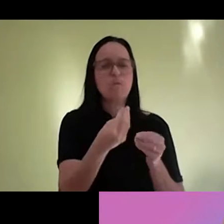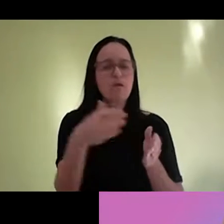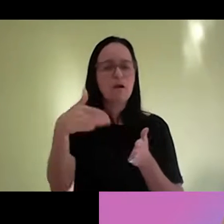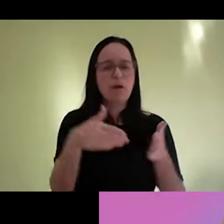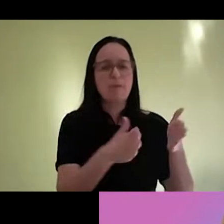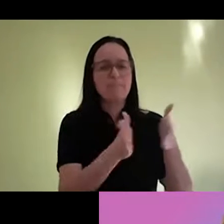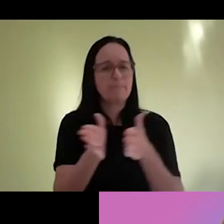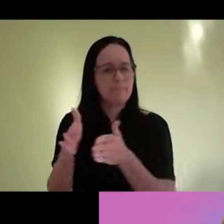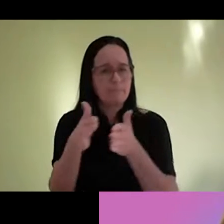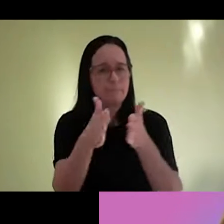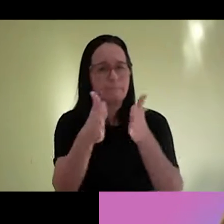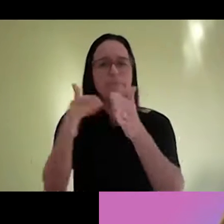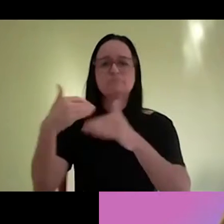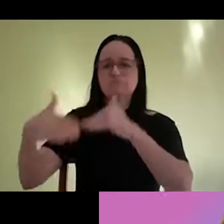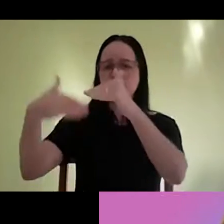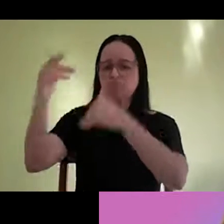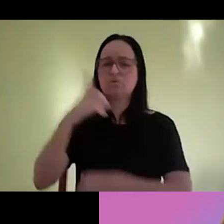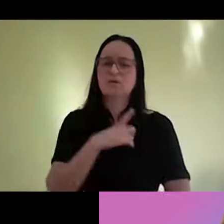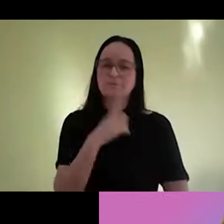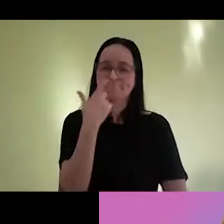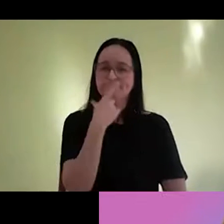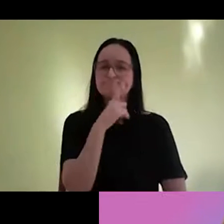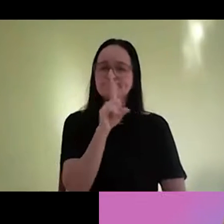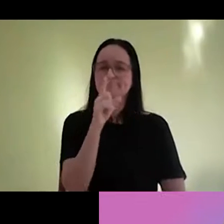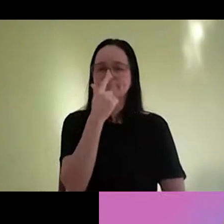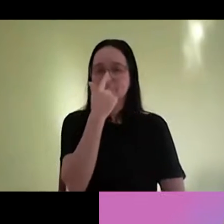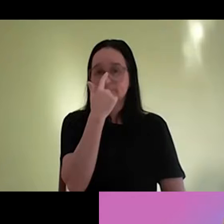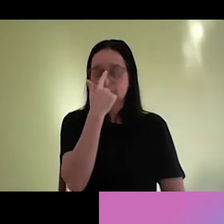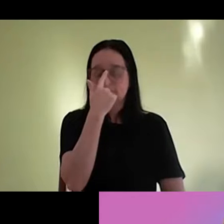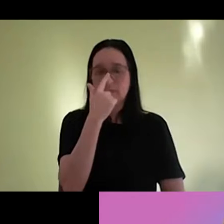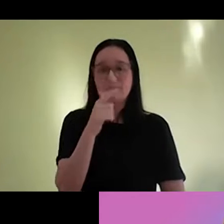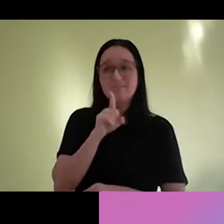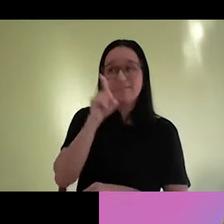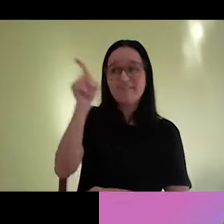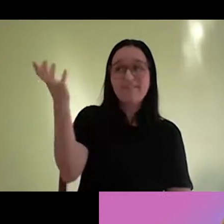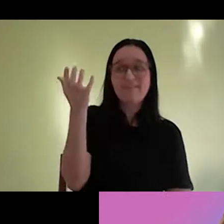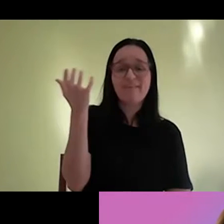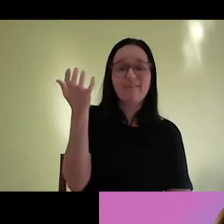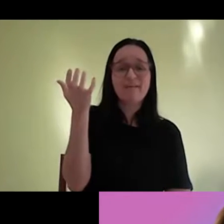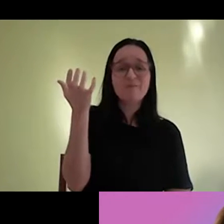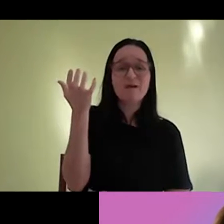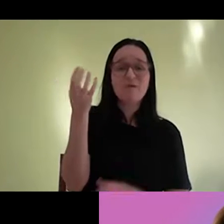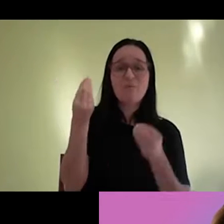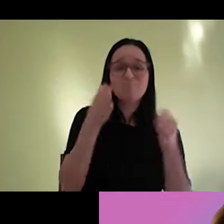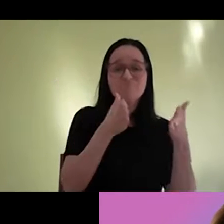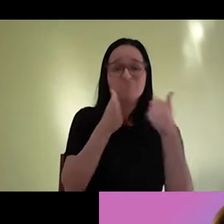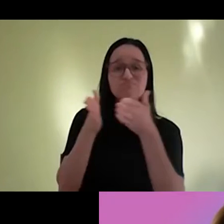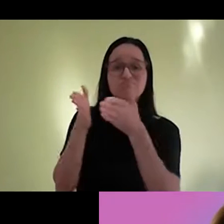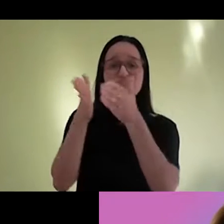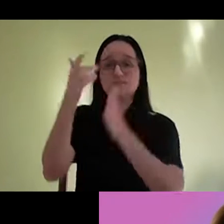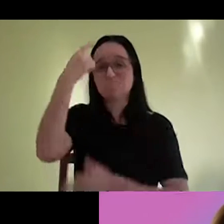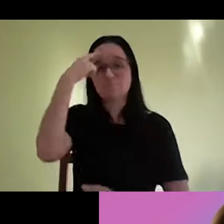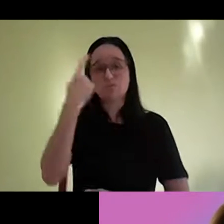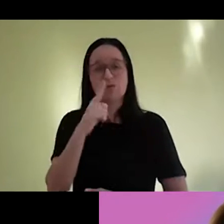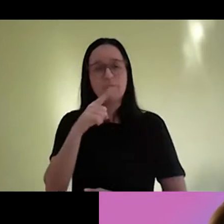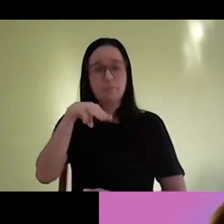percorrer para chegar onde você quer chegar. Porque, às vezes, você sabe onde você quer chegar, mas você não sabe o como. E o mentor, ele